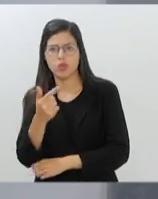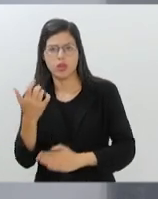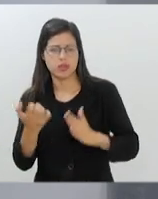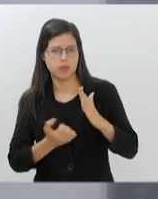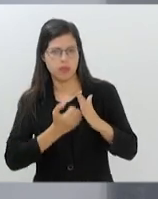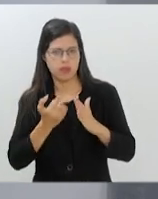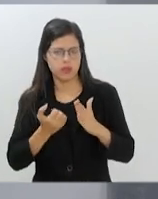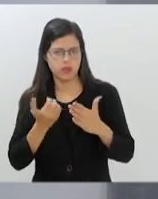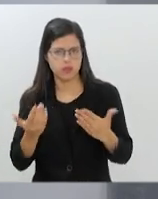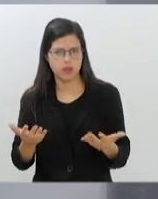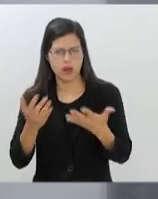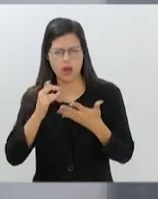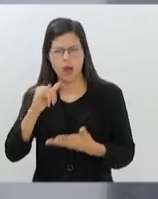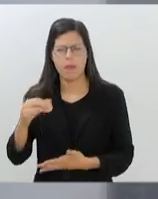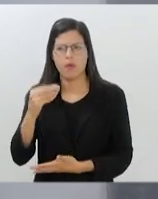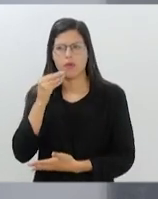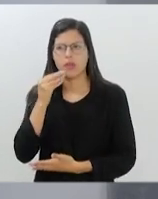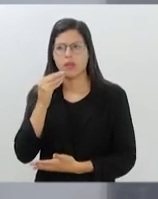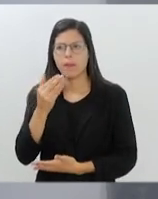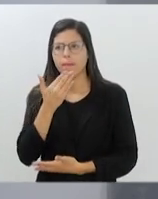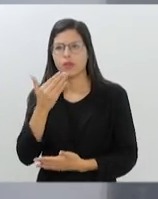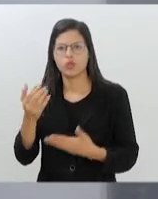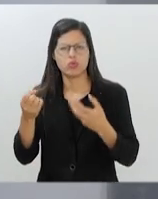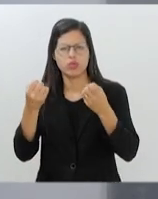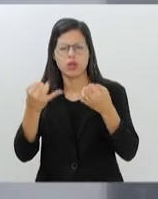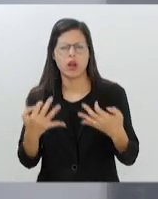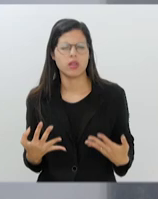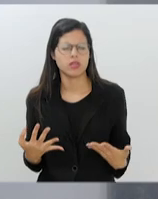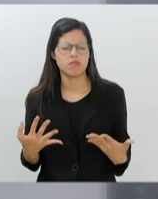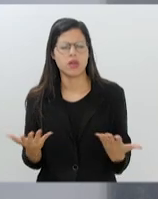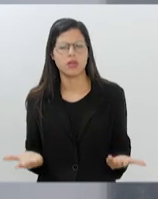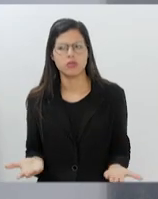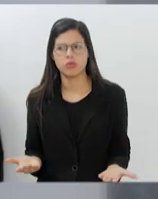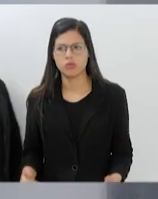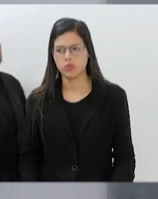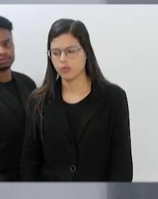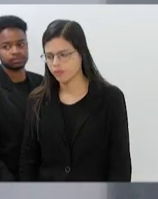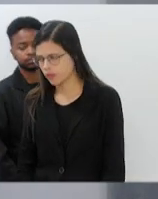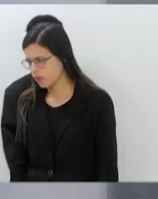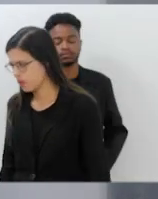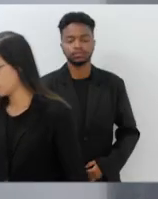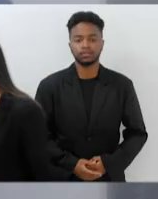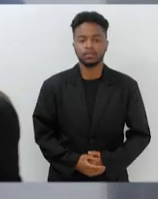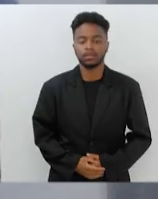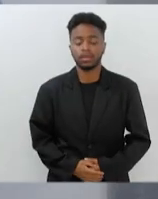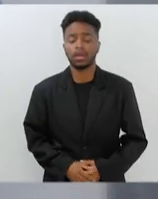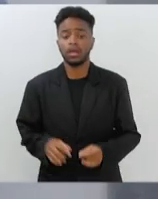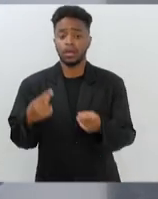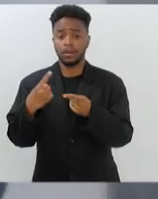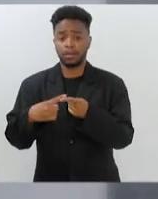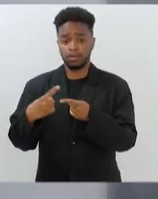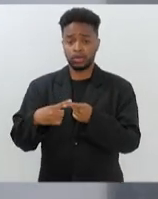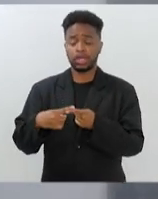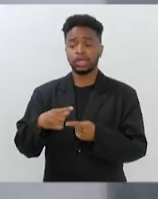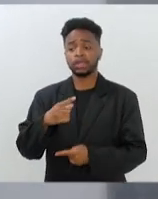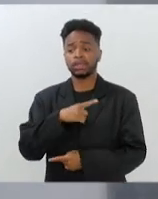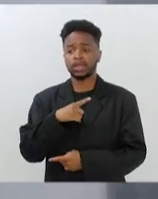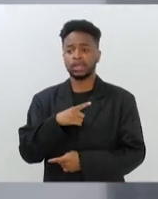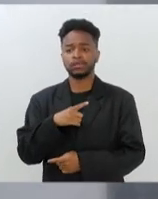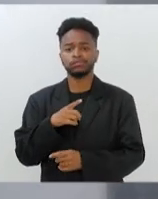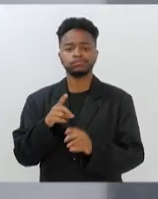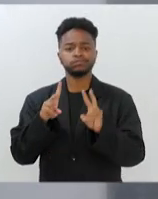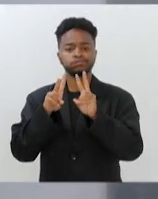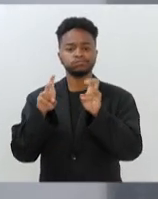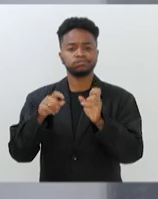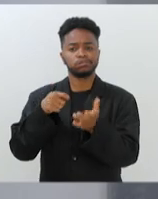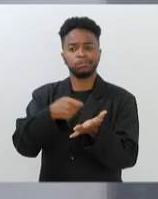um pedir um esclarecimento se Igor Qual é o motivo pelo qual os seis referentes aos pagamentos à suas